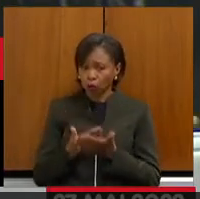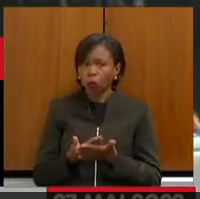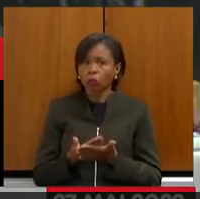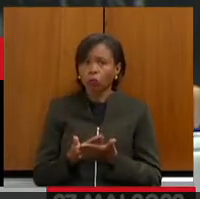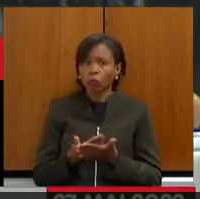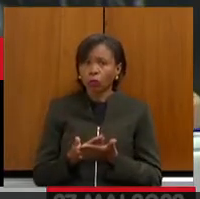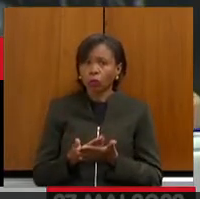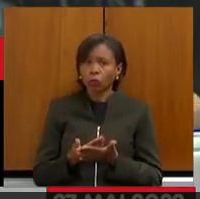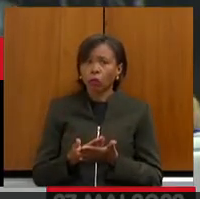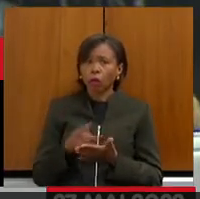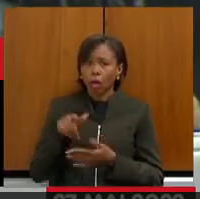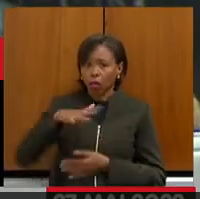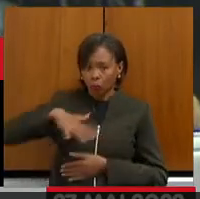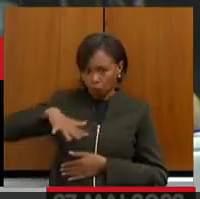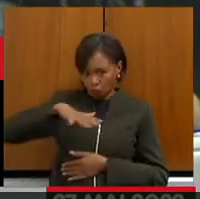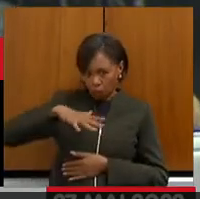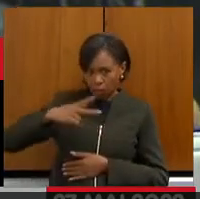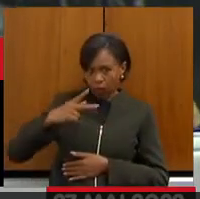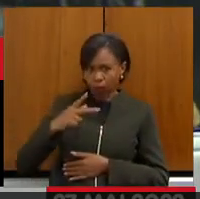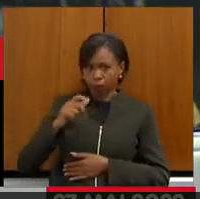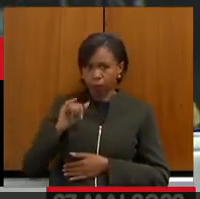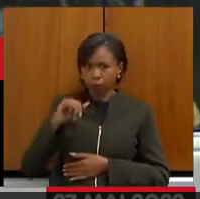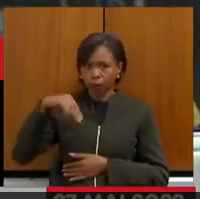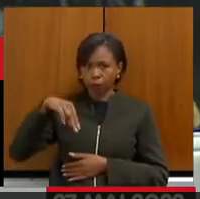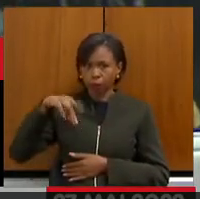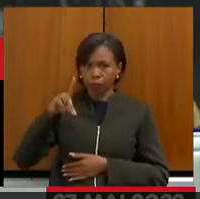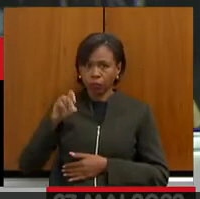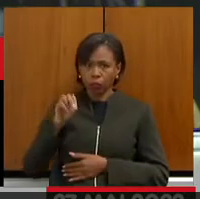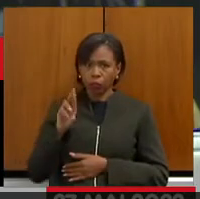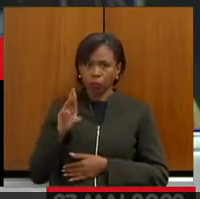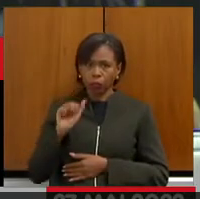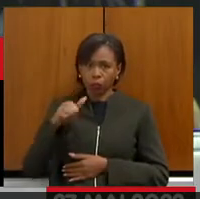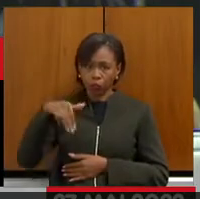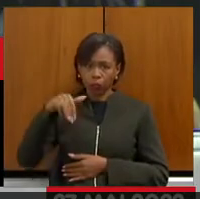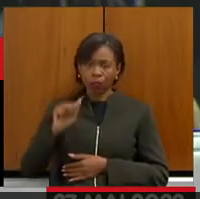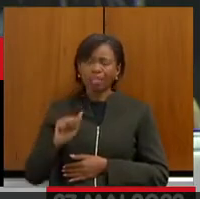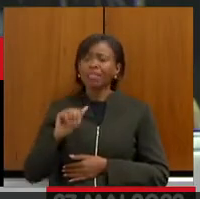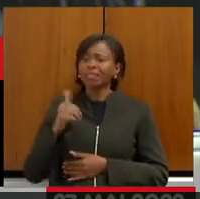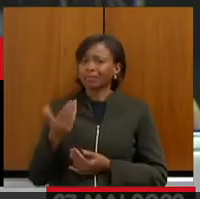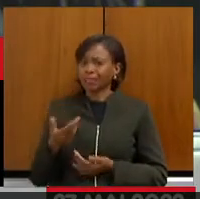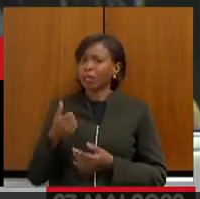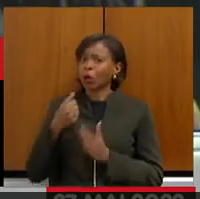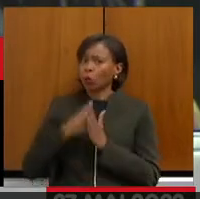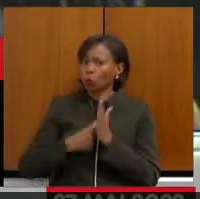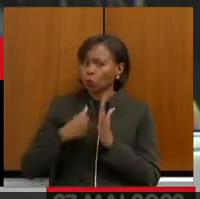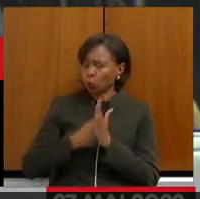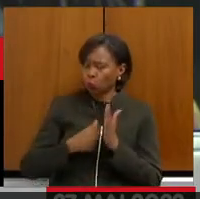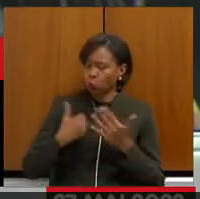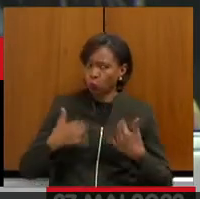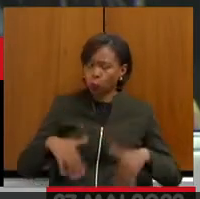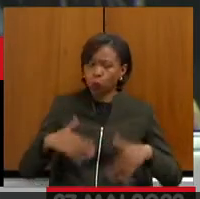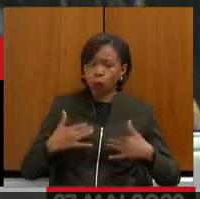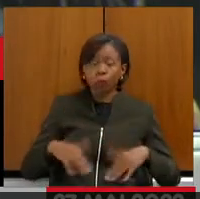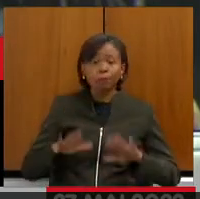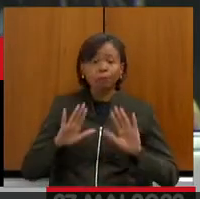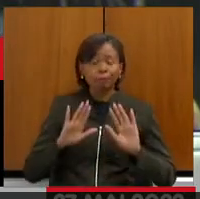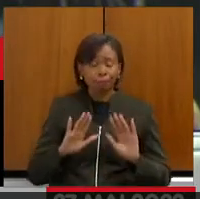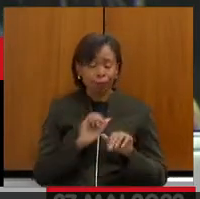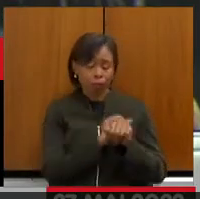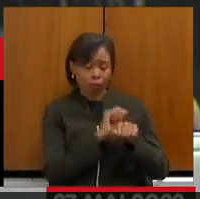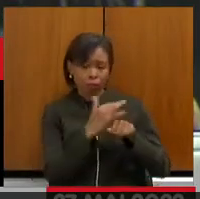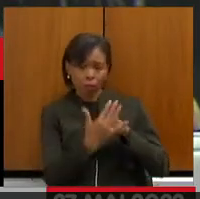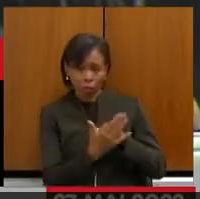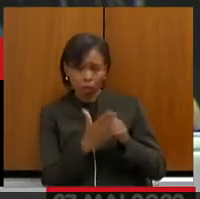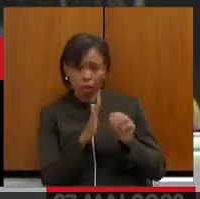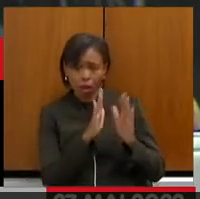comunidade né Pindorama então se a luta é muito grande e depois que passou a pandemia